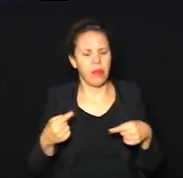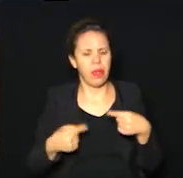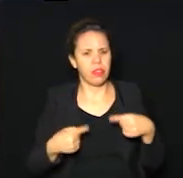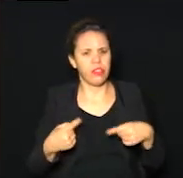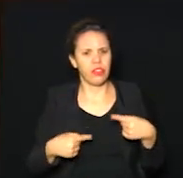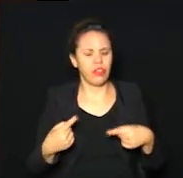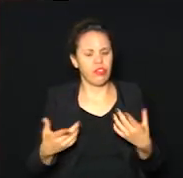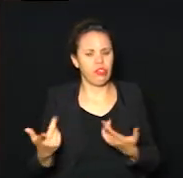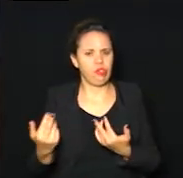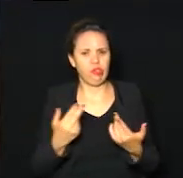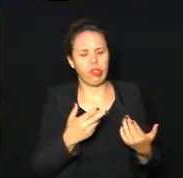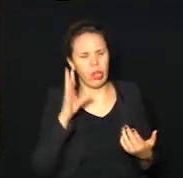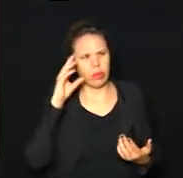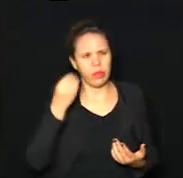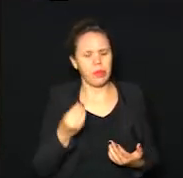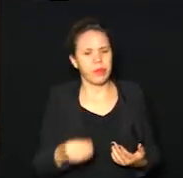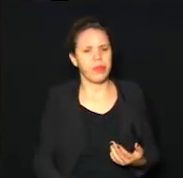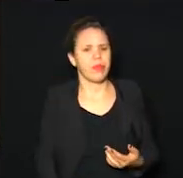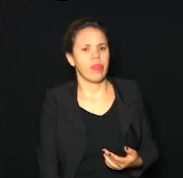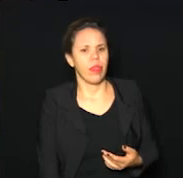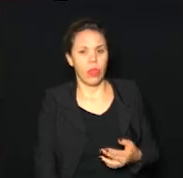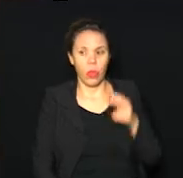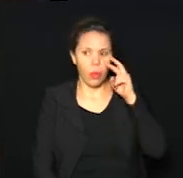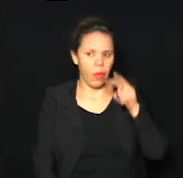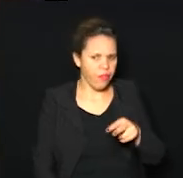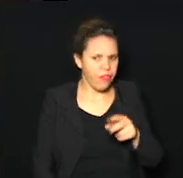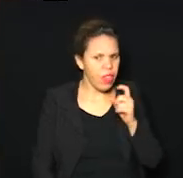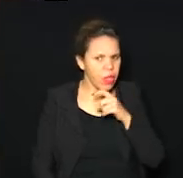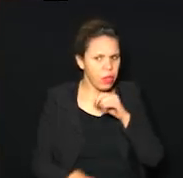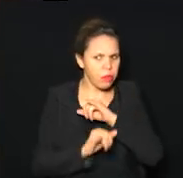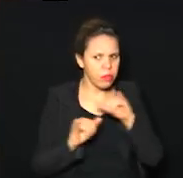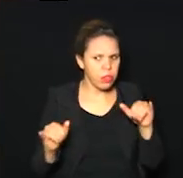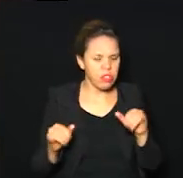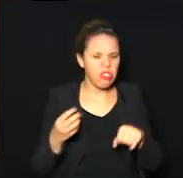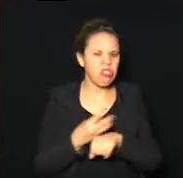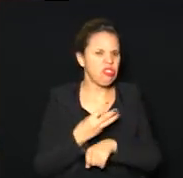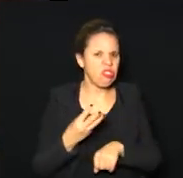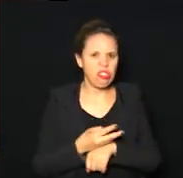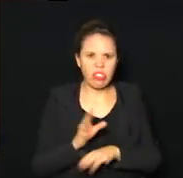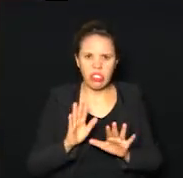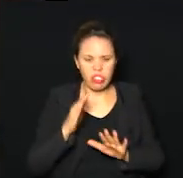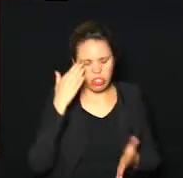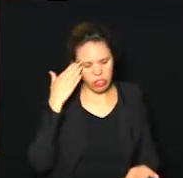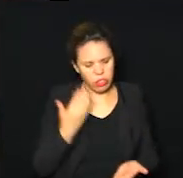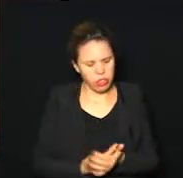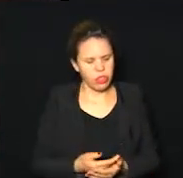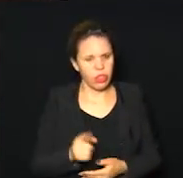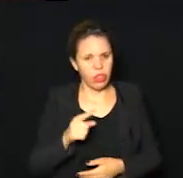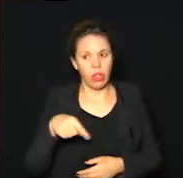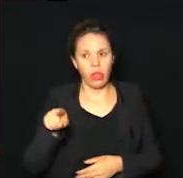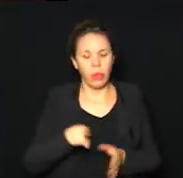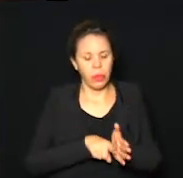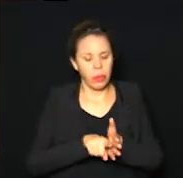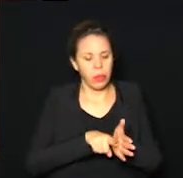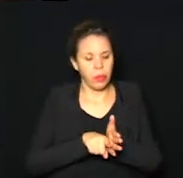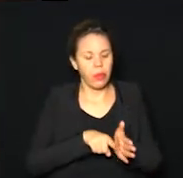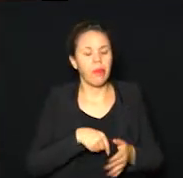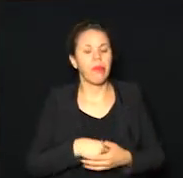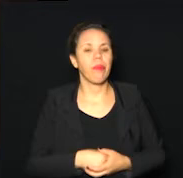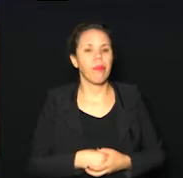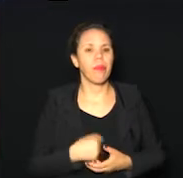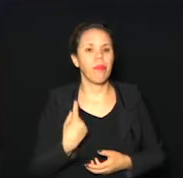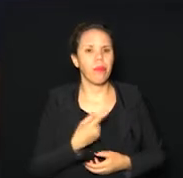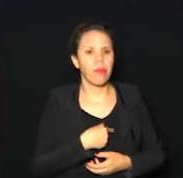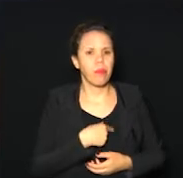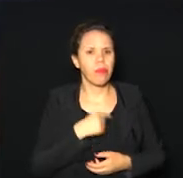como você fala, é entender, não é ver fake news, não é ficar vendo WhatsApp e acreditar, é ir atrás e pesquisar. Nós